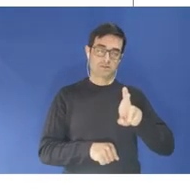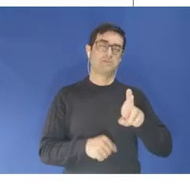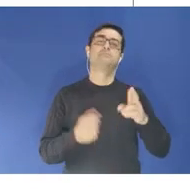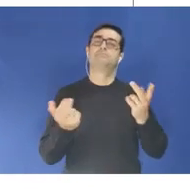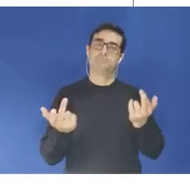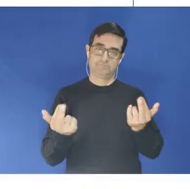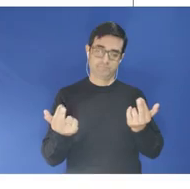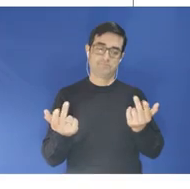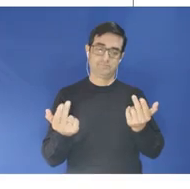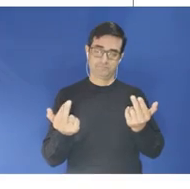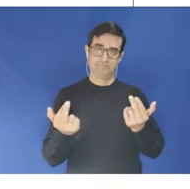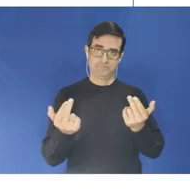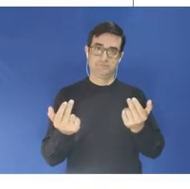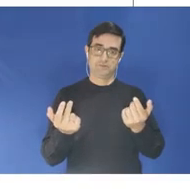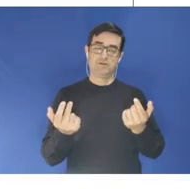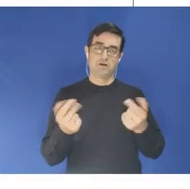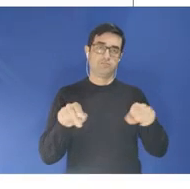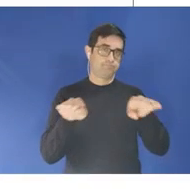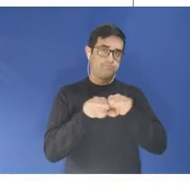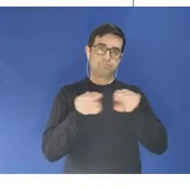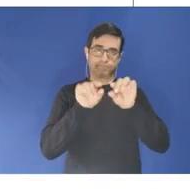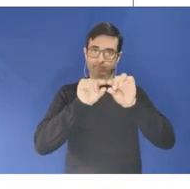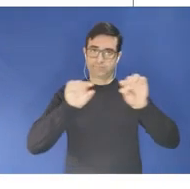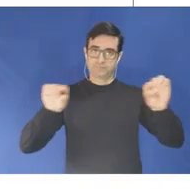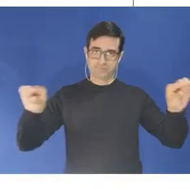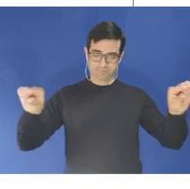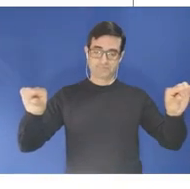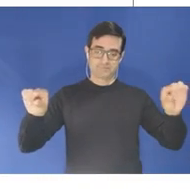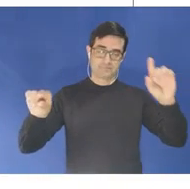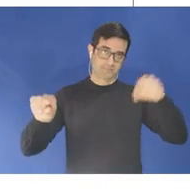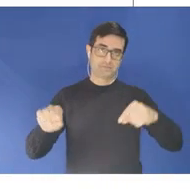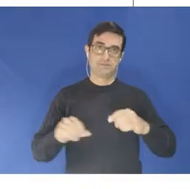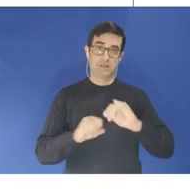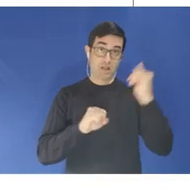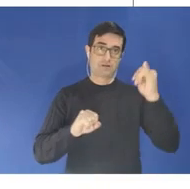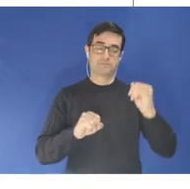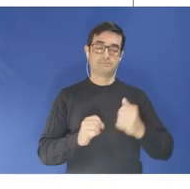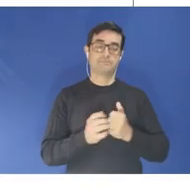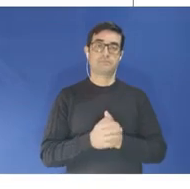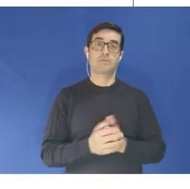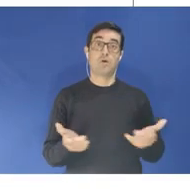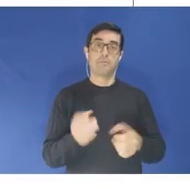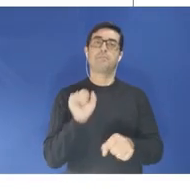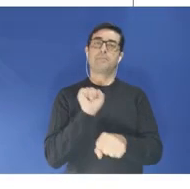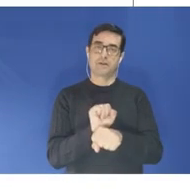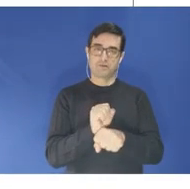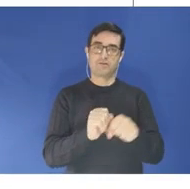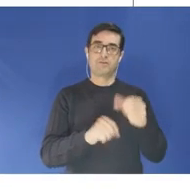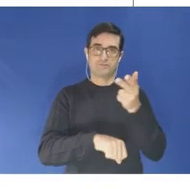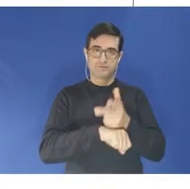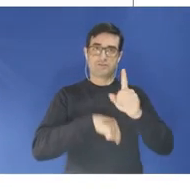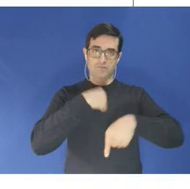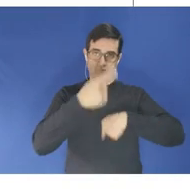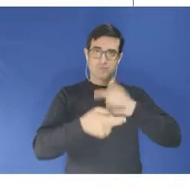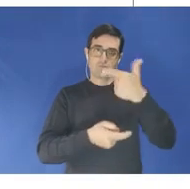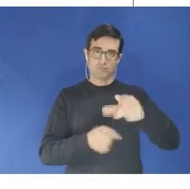vai ser a mesma coisa, que estão no mesmo período, e aí a gente vai avaliar a carga nuclear efetiva. Eu vou parar o vídeo